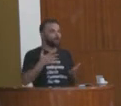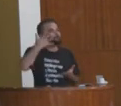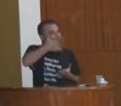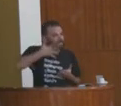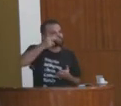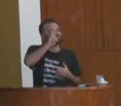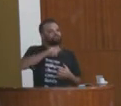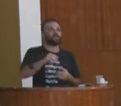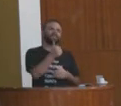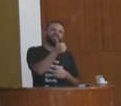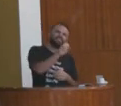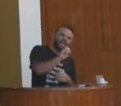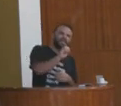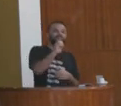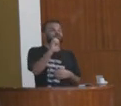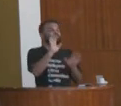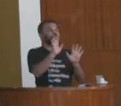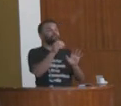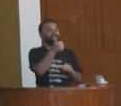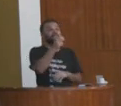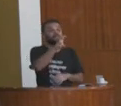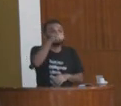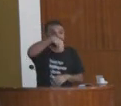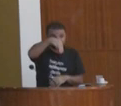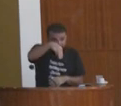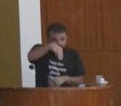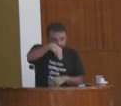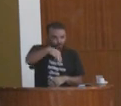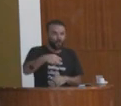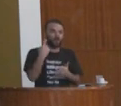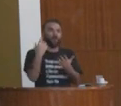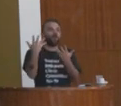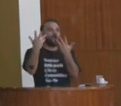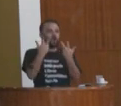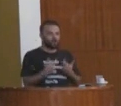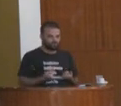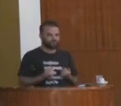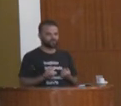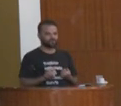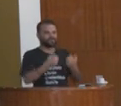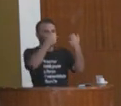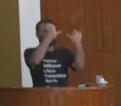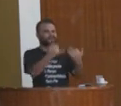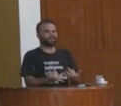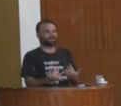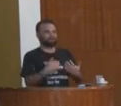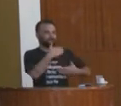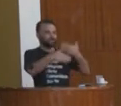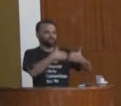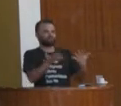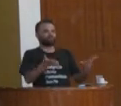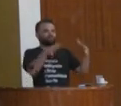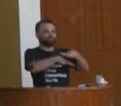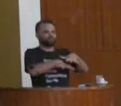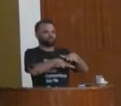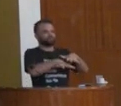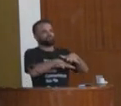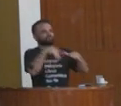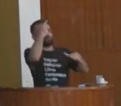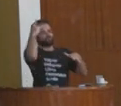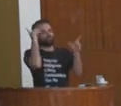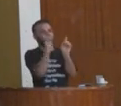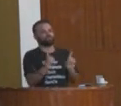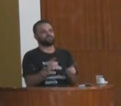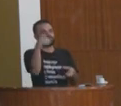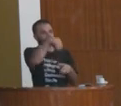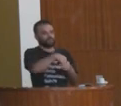por 15 minutos, convido para a fala do processo de inclusão das pessoas com deficiência no mercado de